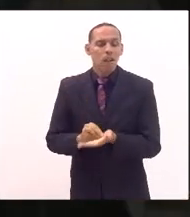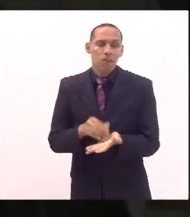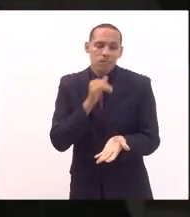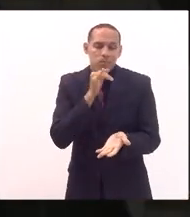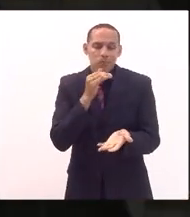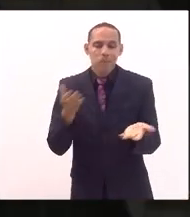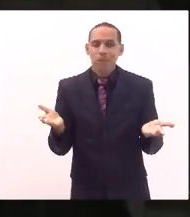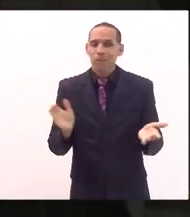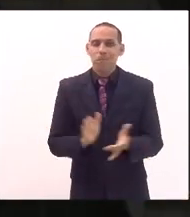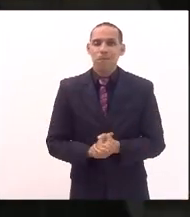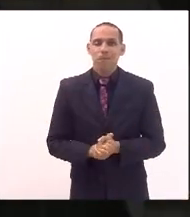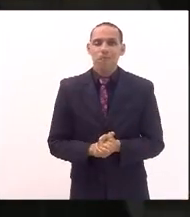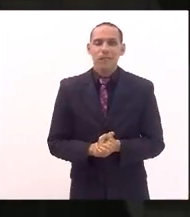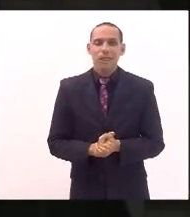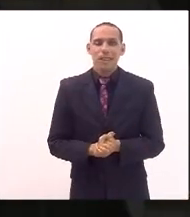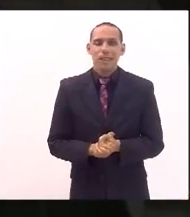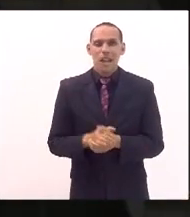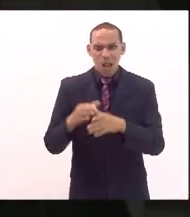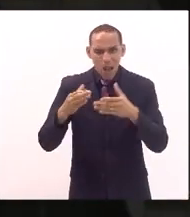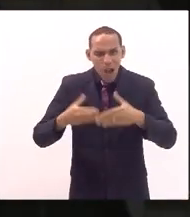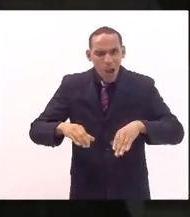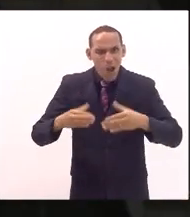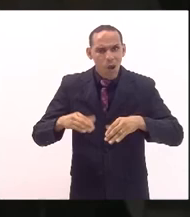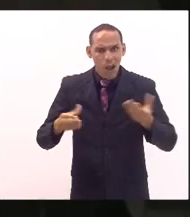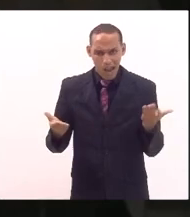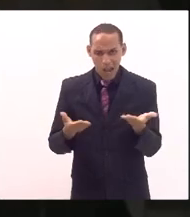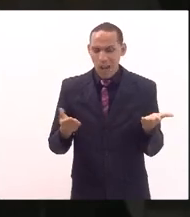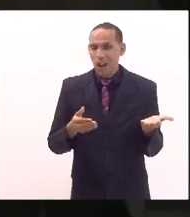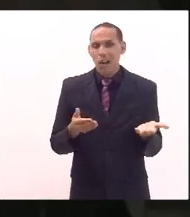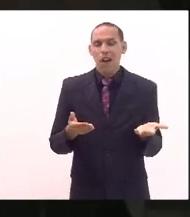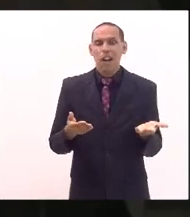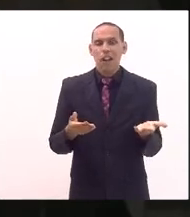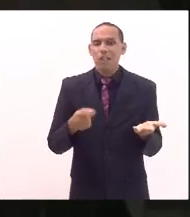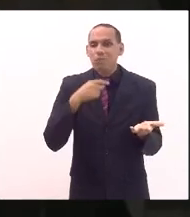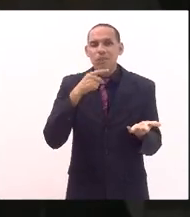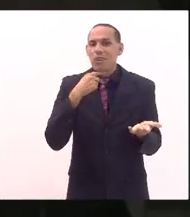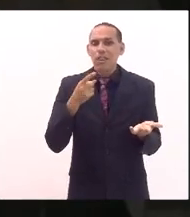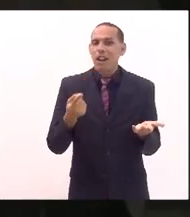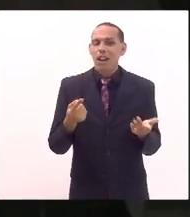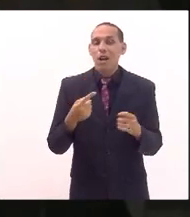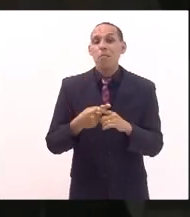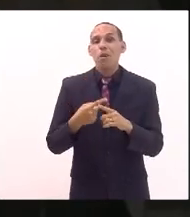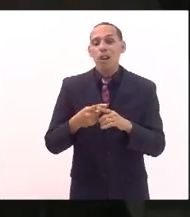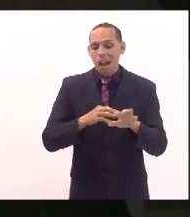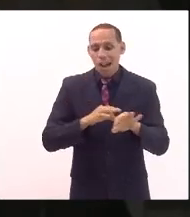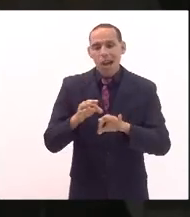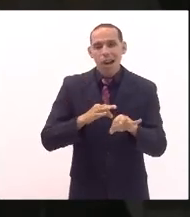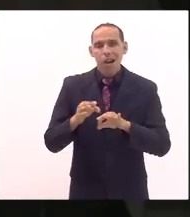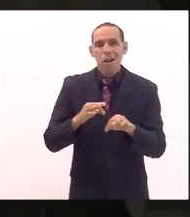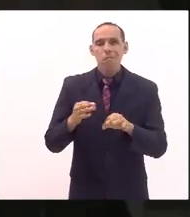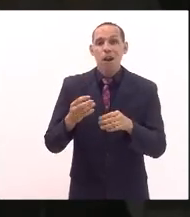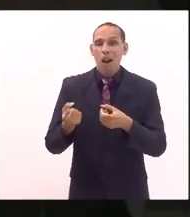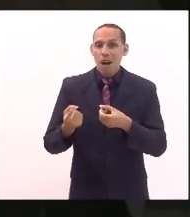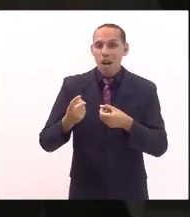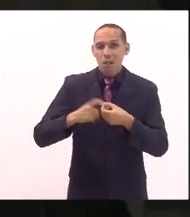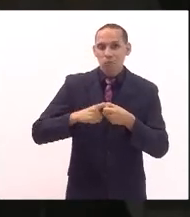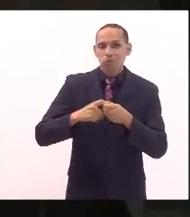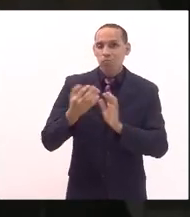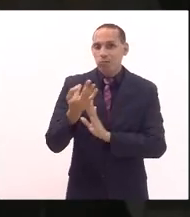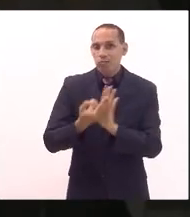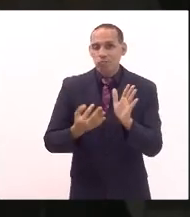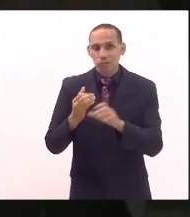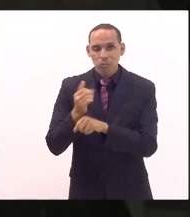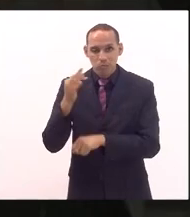e não é percebido possibilidade de fazer concurso público agora por isso não foi previsto no plano de recuperação fiscal